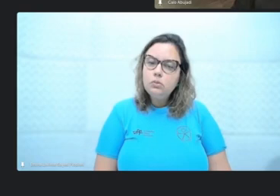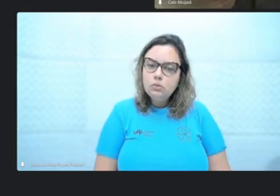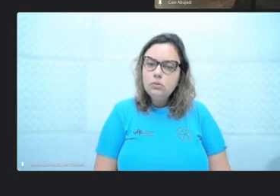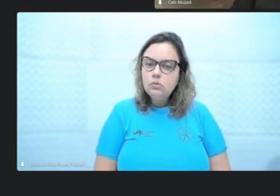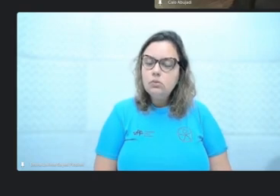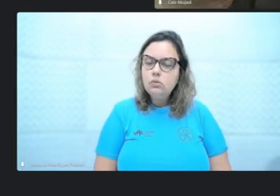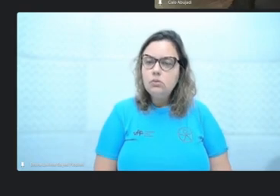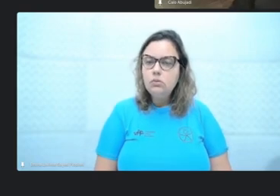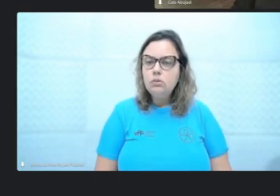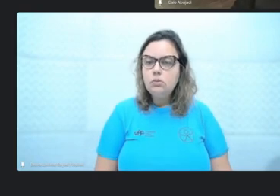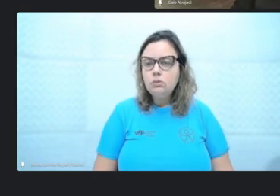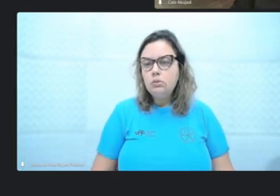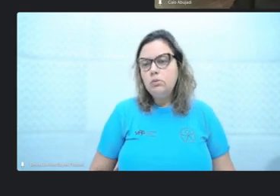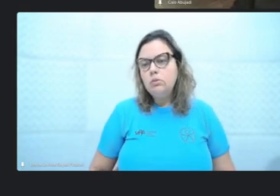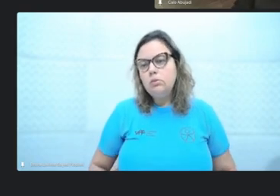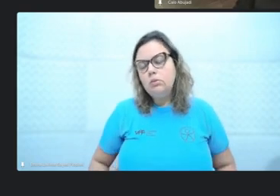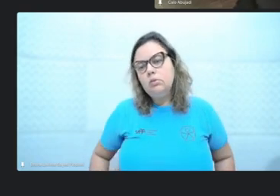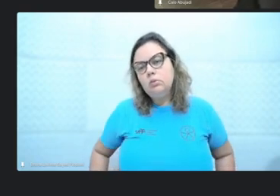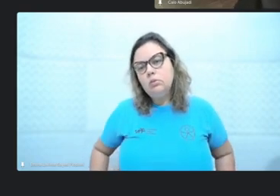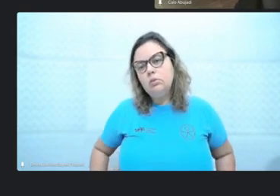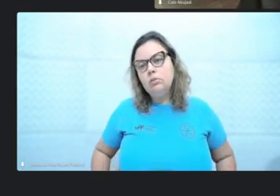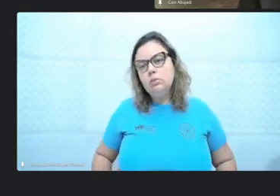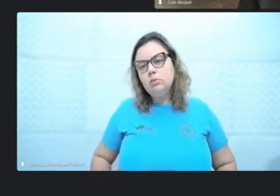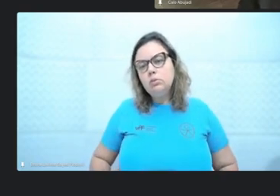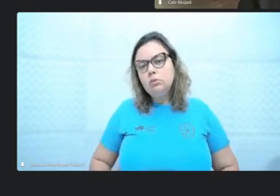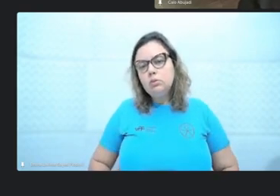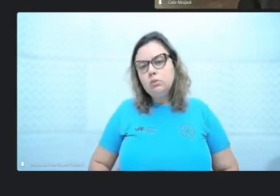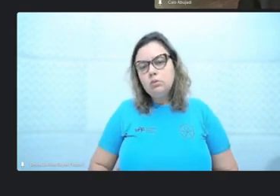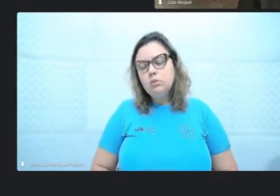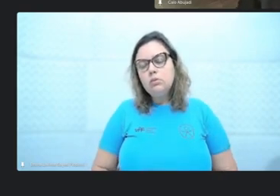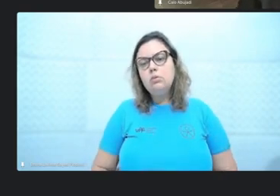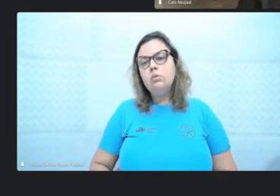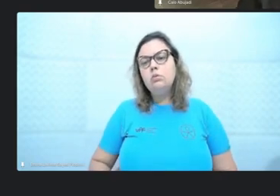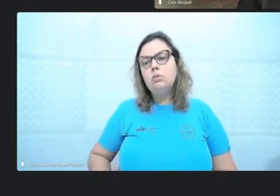gerando um maior impacto ou um impacto mais visível